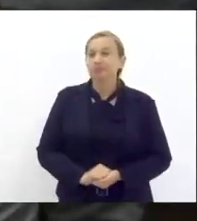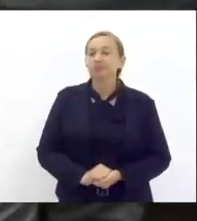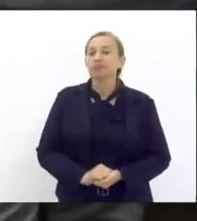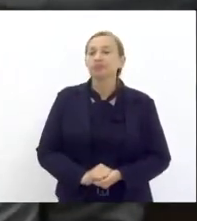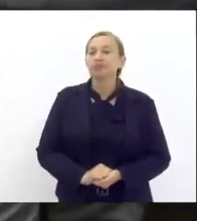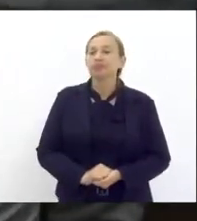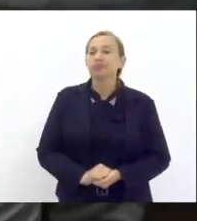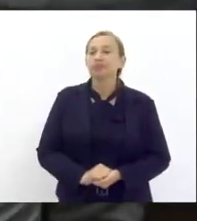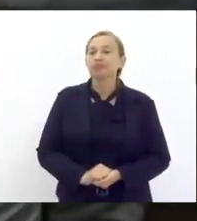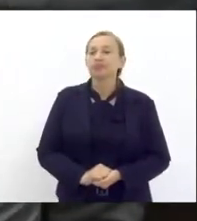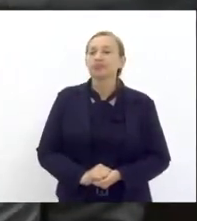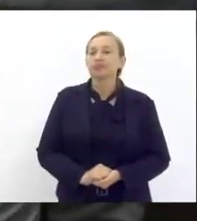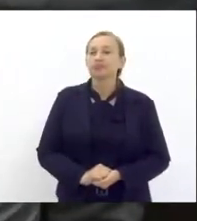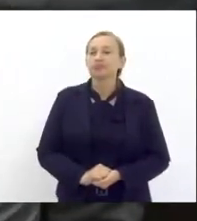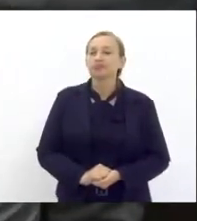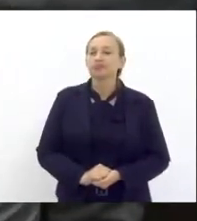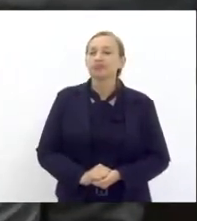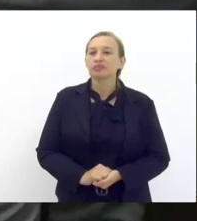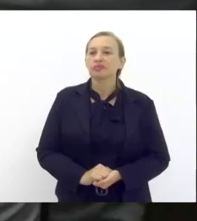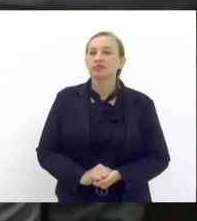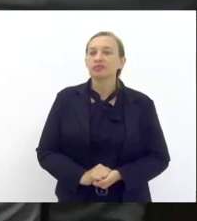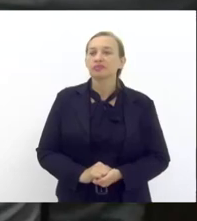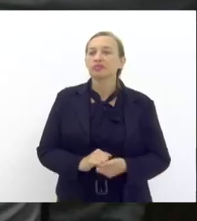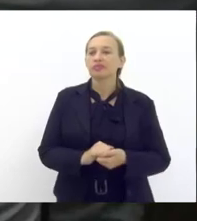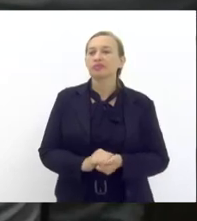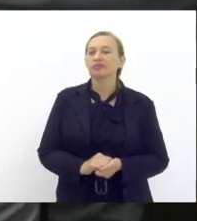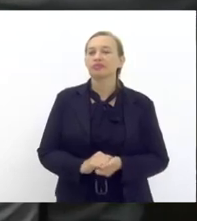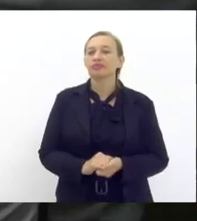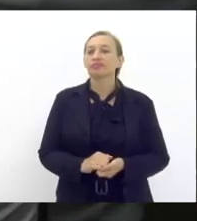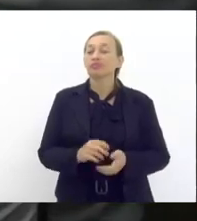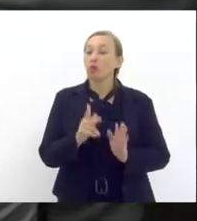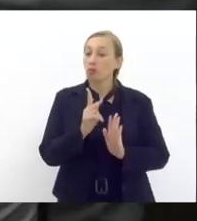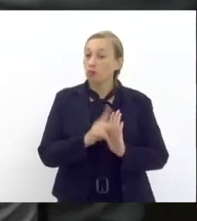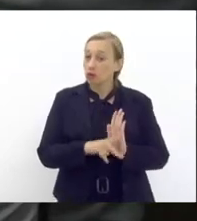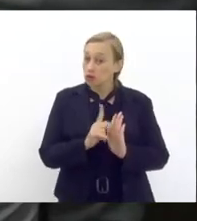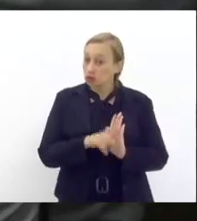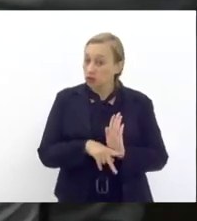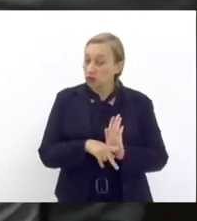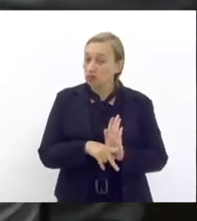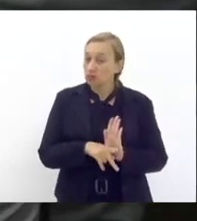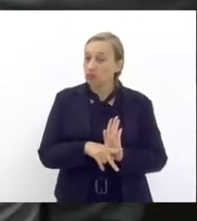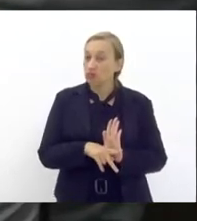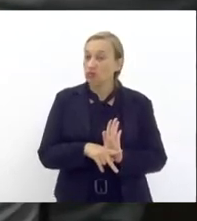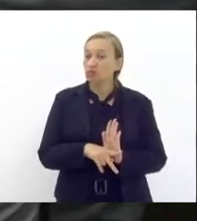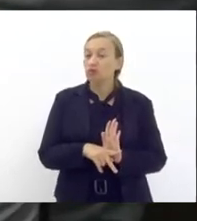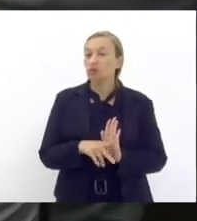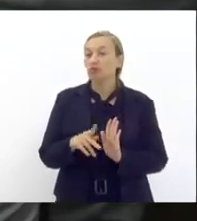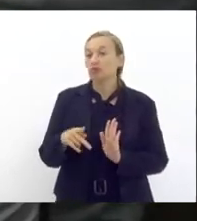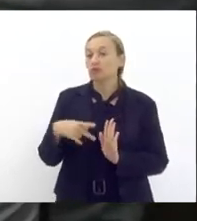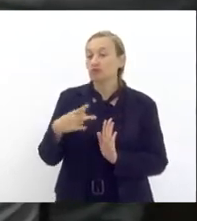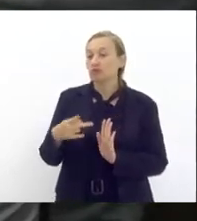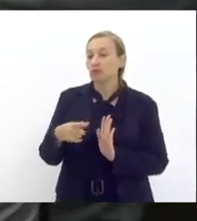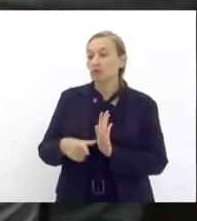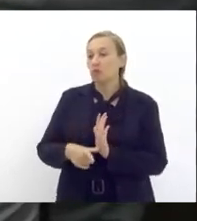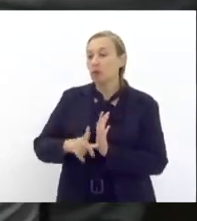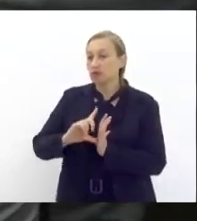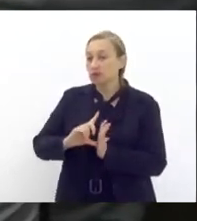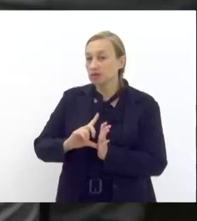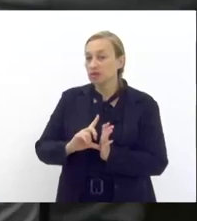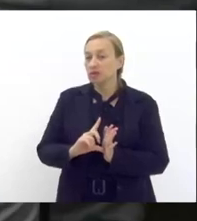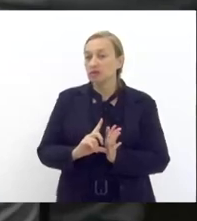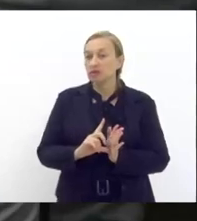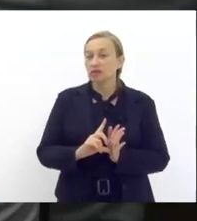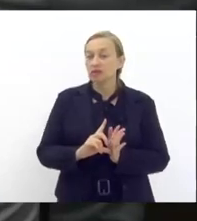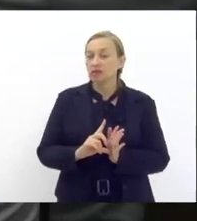apresentá-lo, na verdade, às e aos deputados dessa casa. É um projeto que, como foi colocado anteriormente, trata de dar